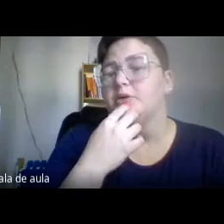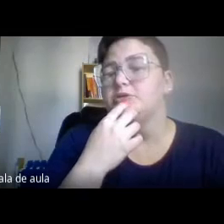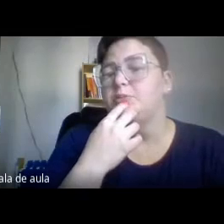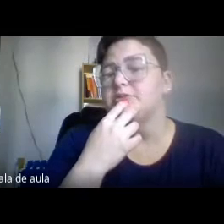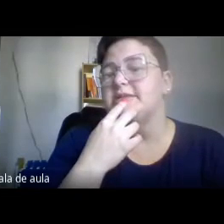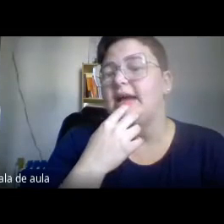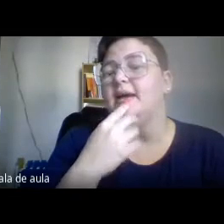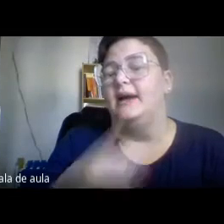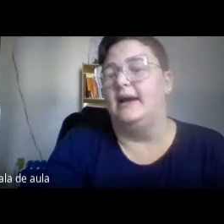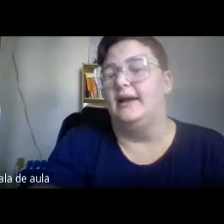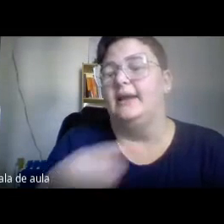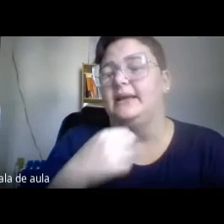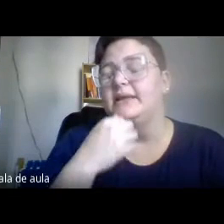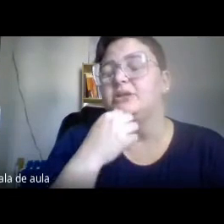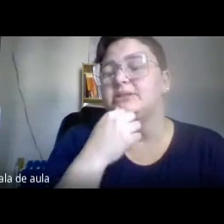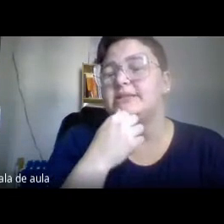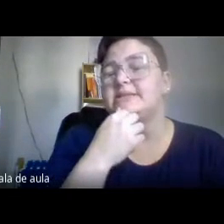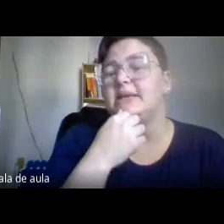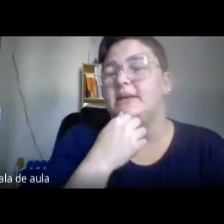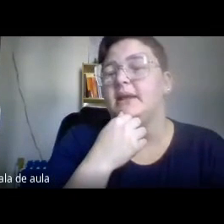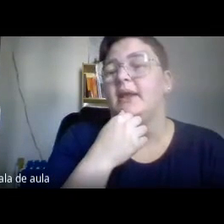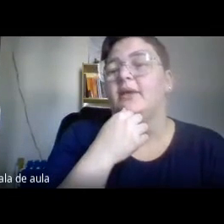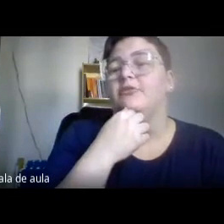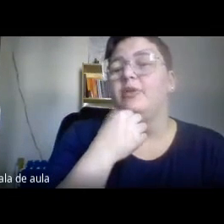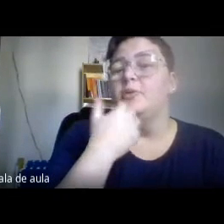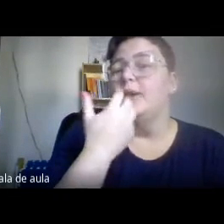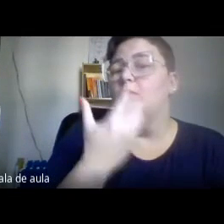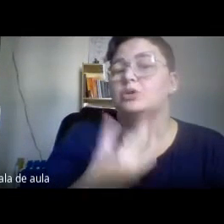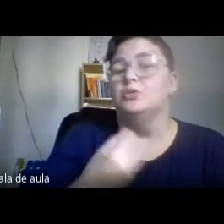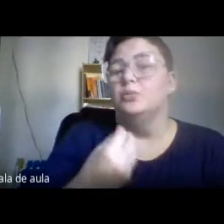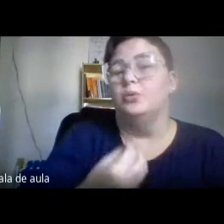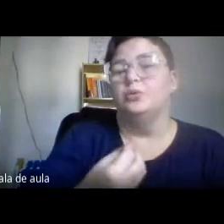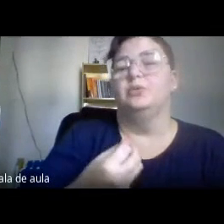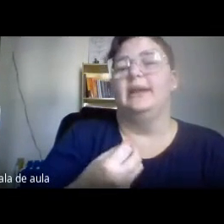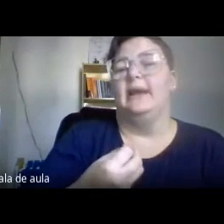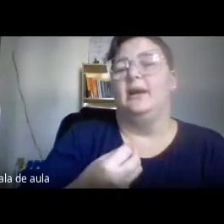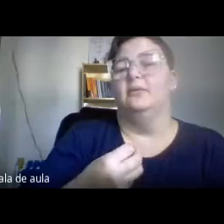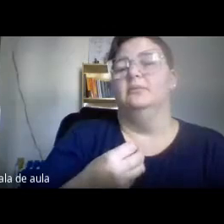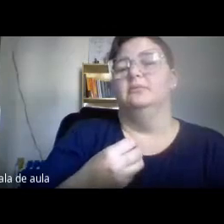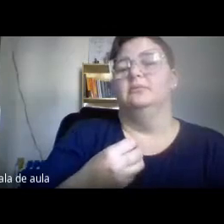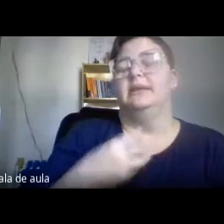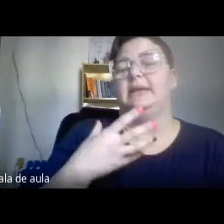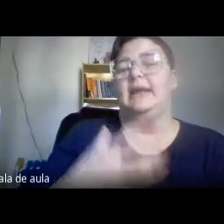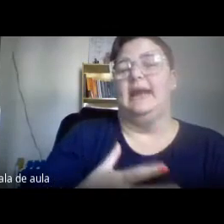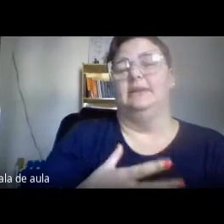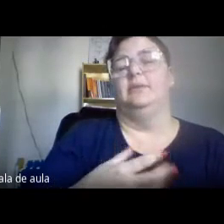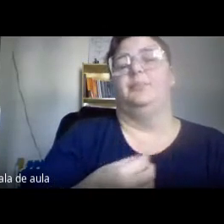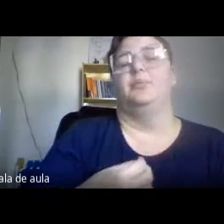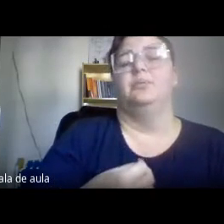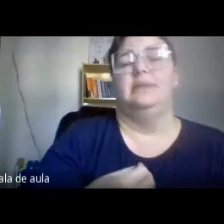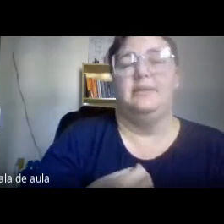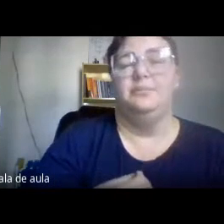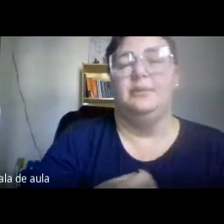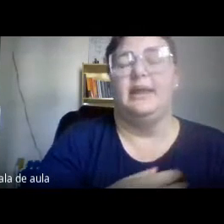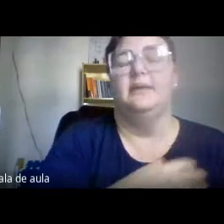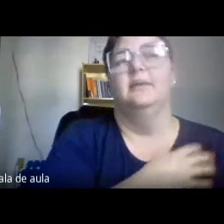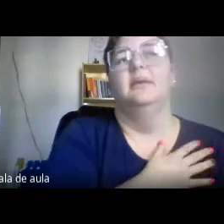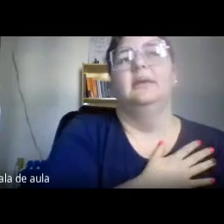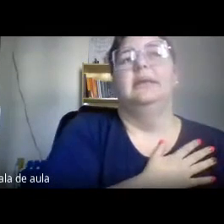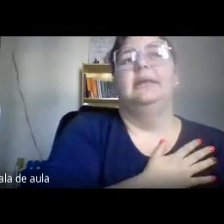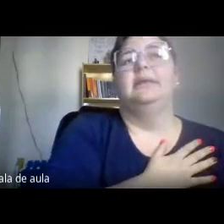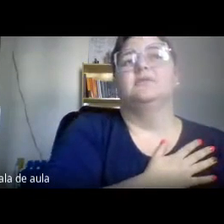Eu posso postar. A Eliane diz que sim. Foi um recurso muito legal que criaram há pouco tempo,